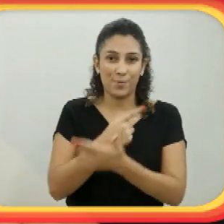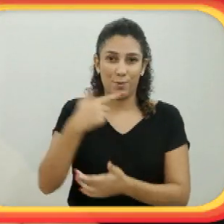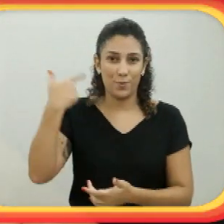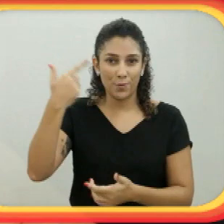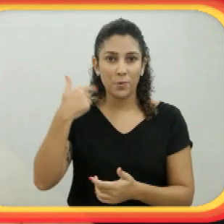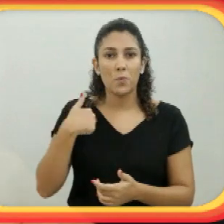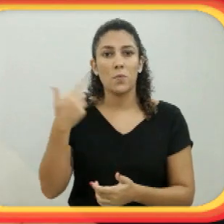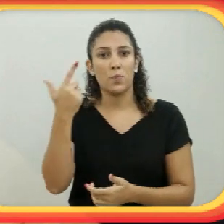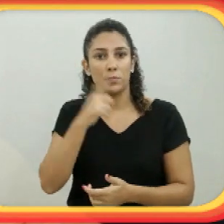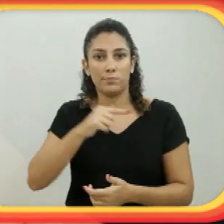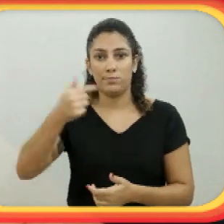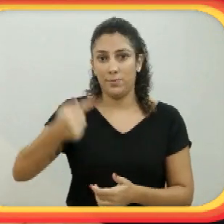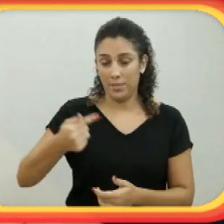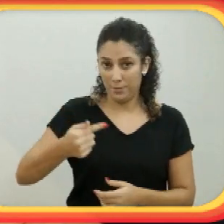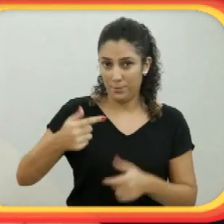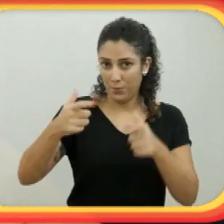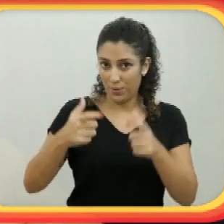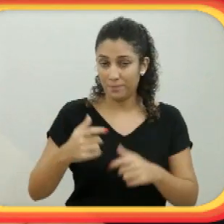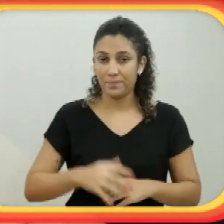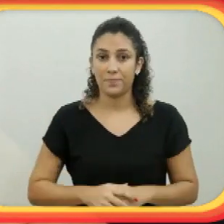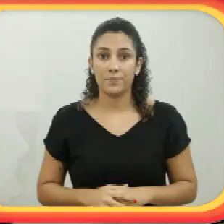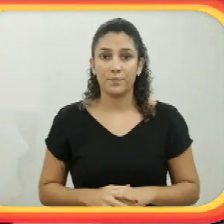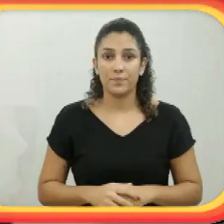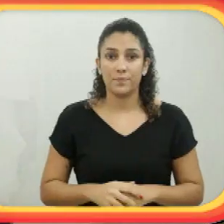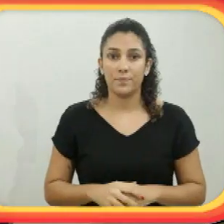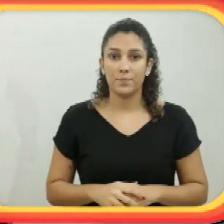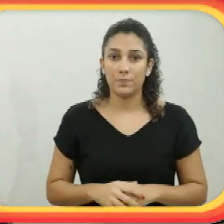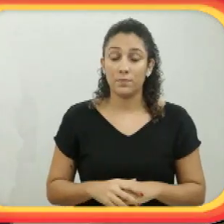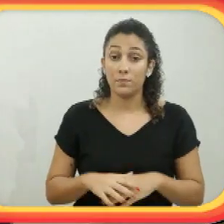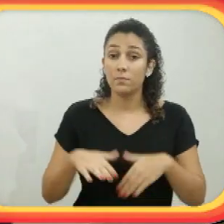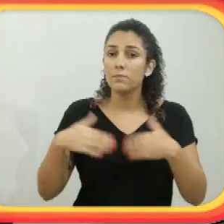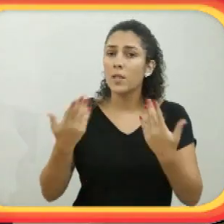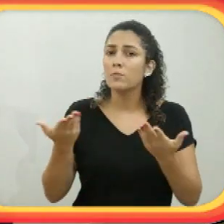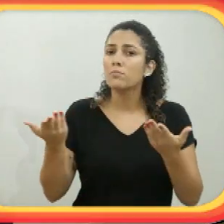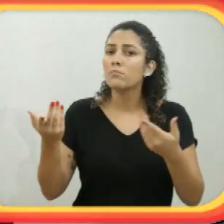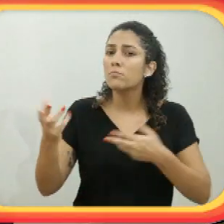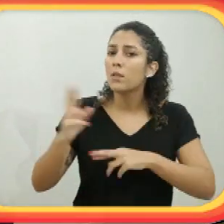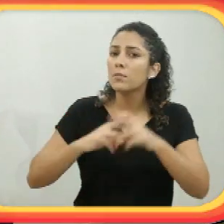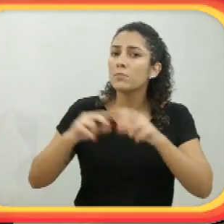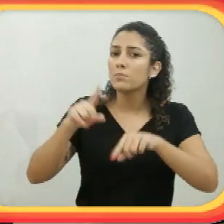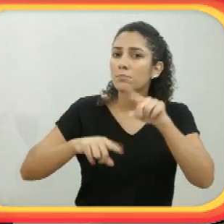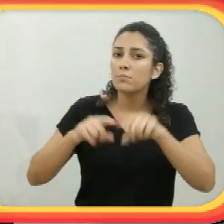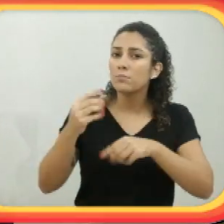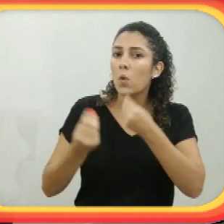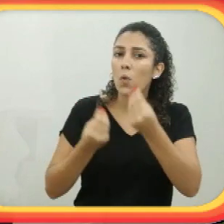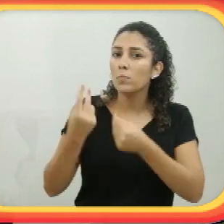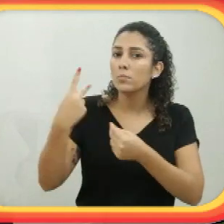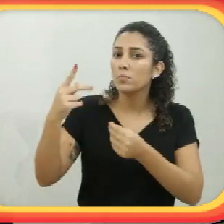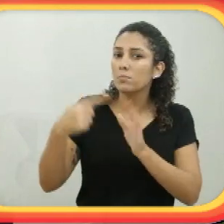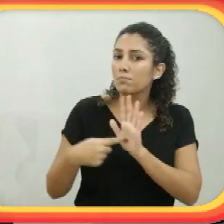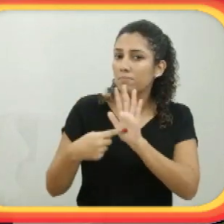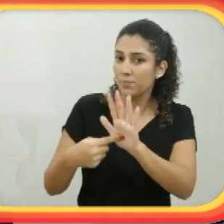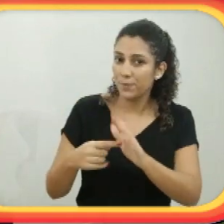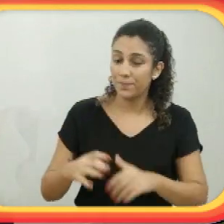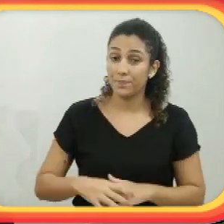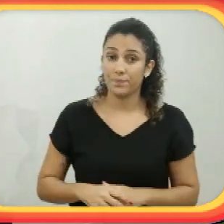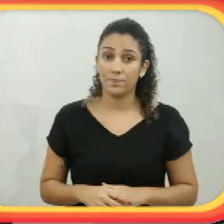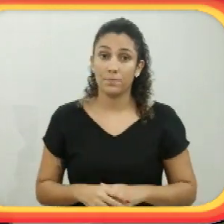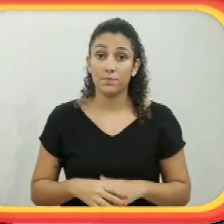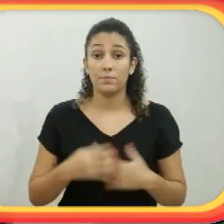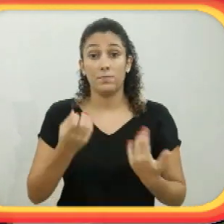chegar ao top de Londres, que a gente conseguiu ficar em sétimo lugar. Em relação aos equipamentos, como é que é a sua